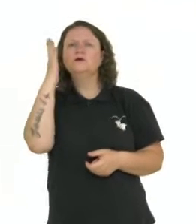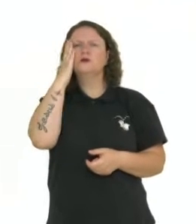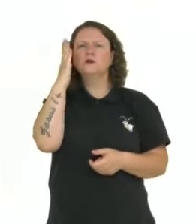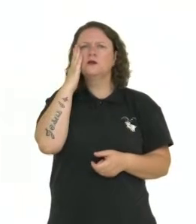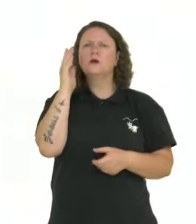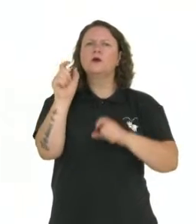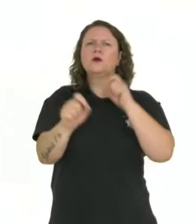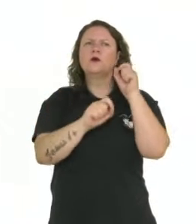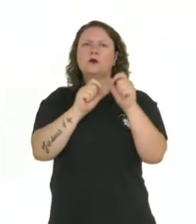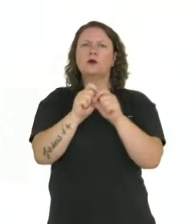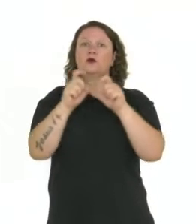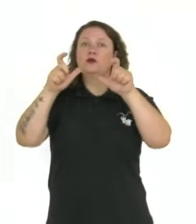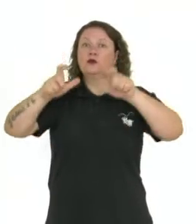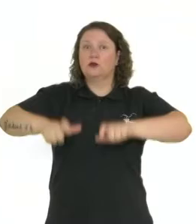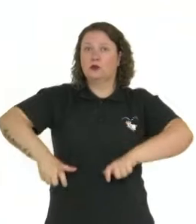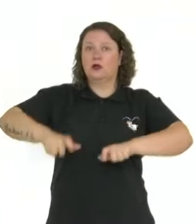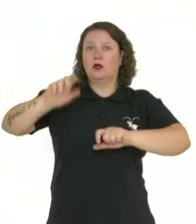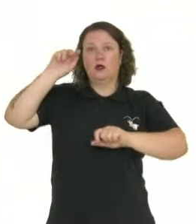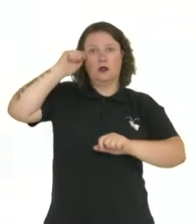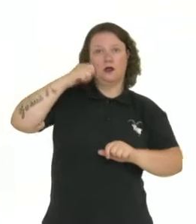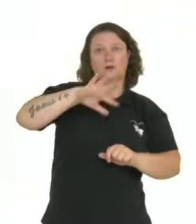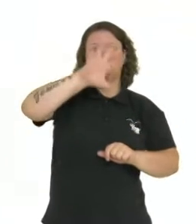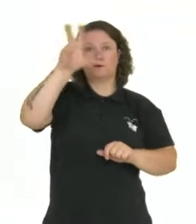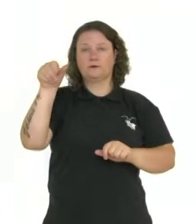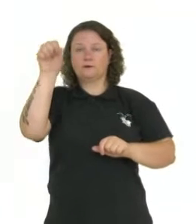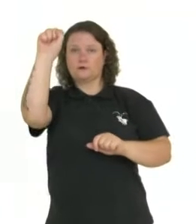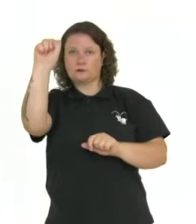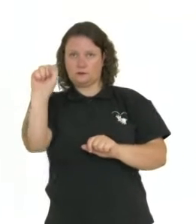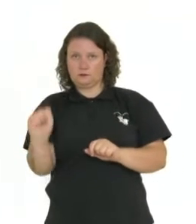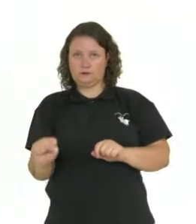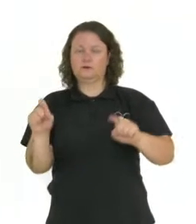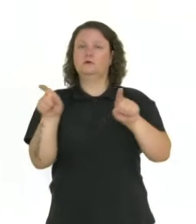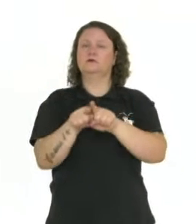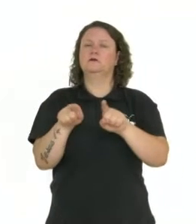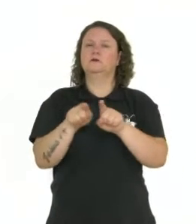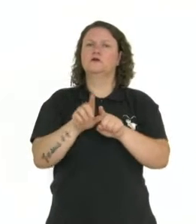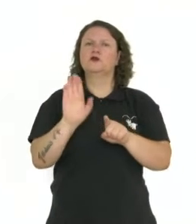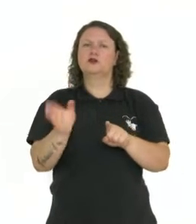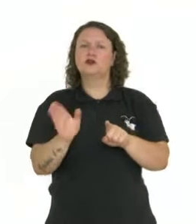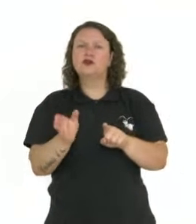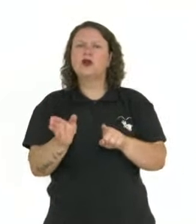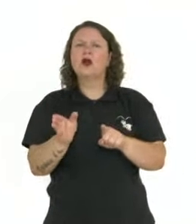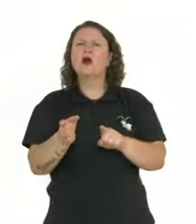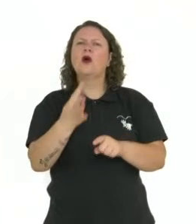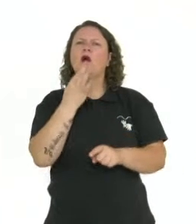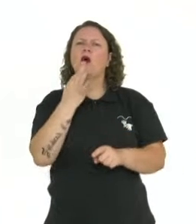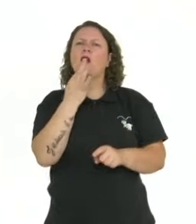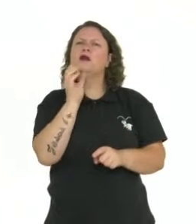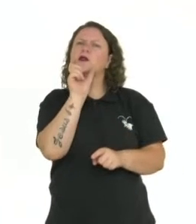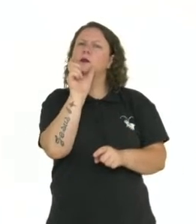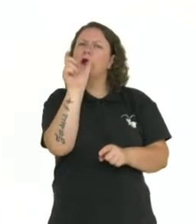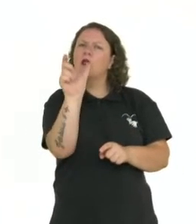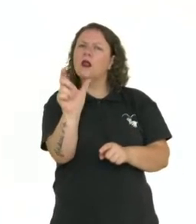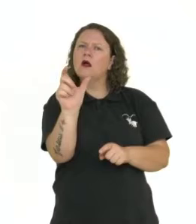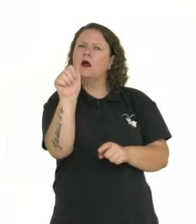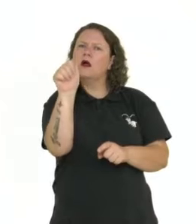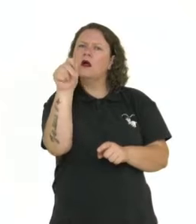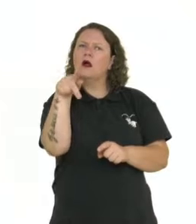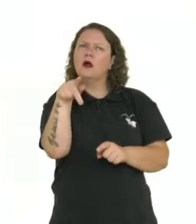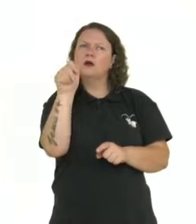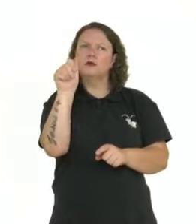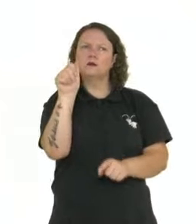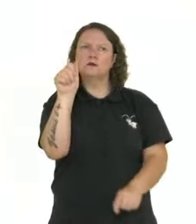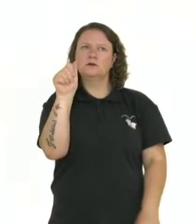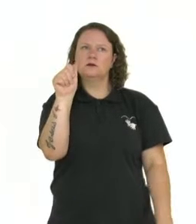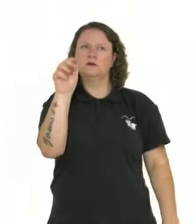África do Sul? Nós vamos retomar isso aqui. Já ouviram então falar sobre o apartheid, né, essa palavrinha? E